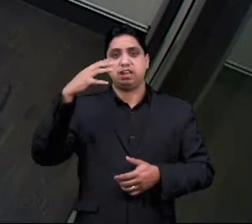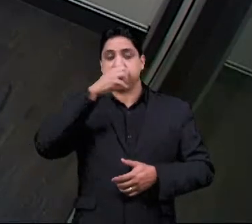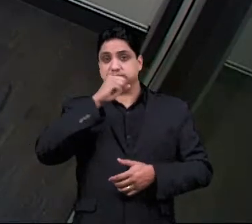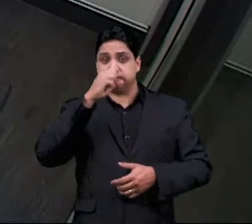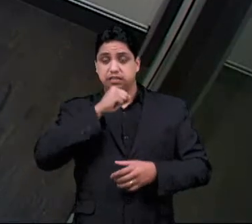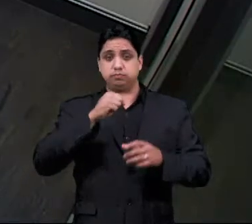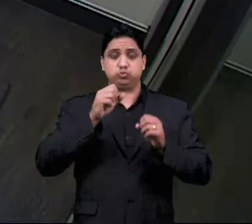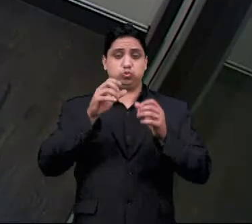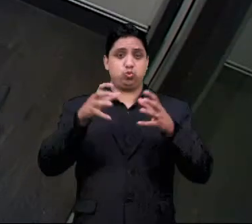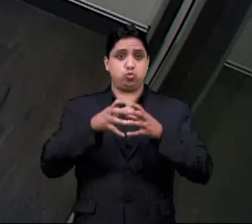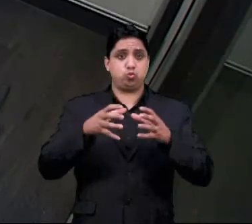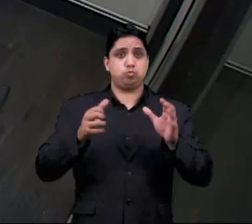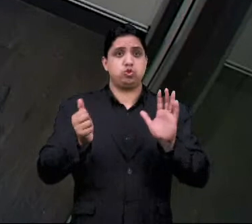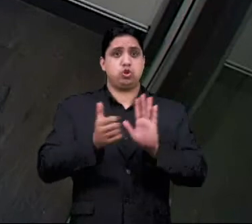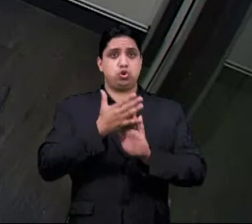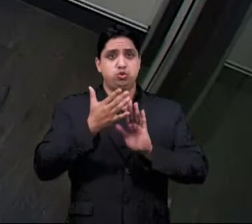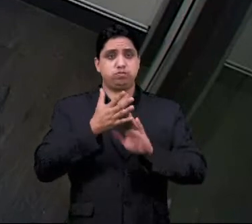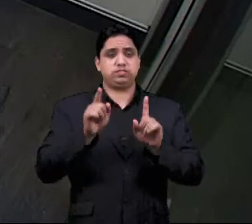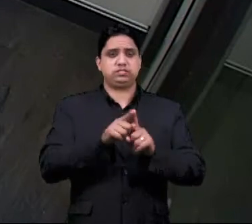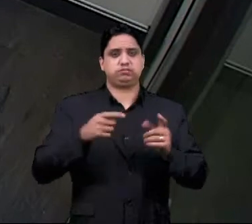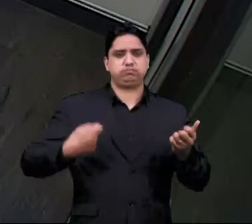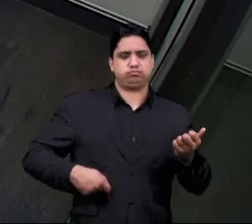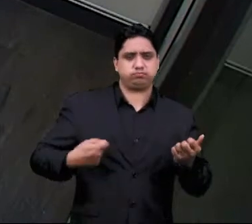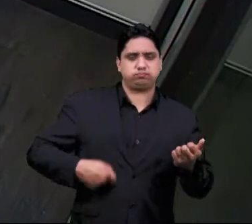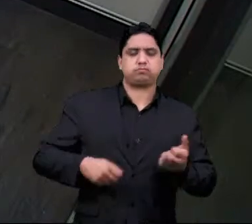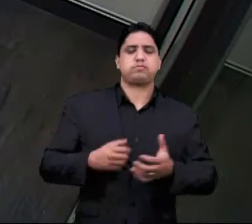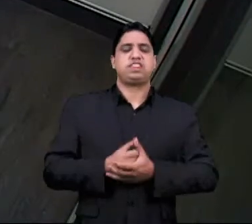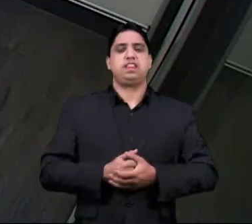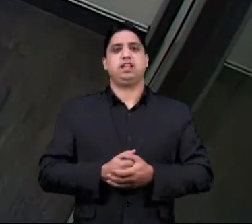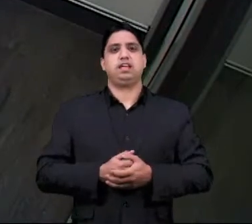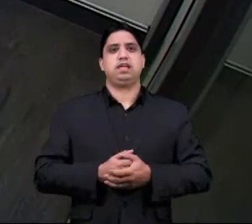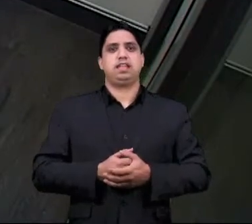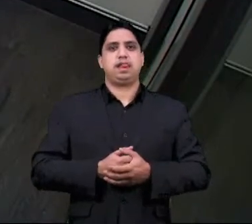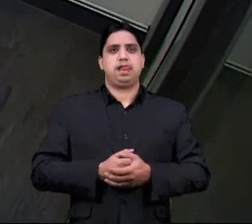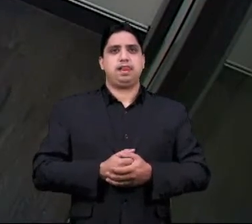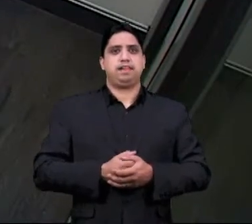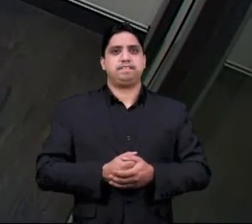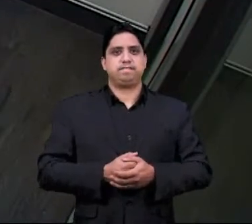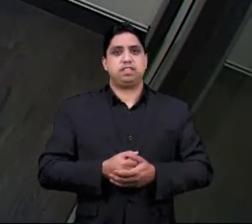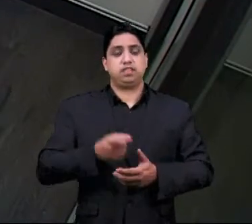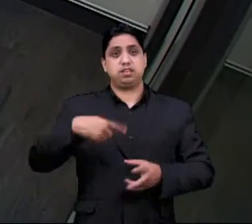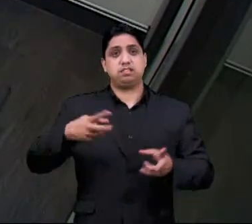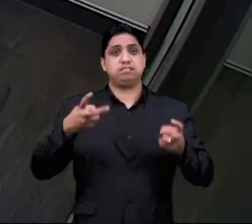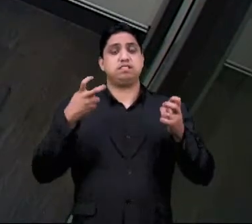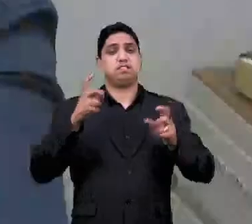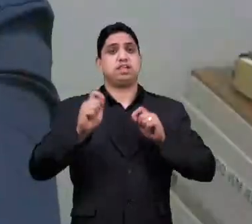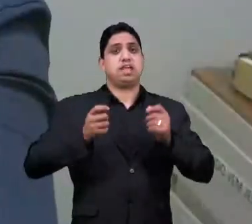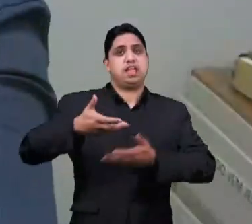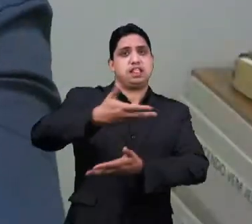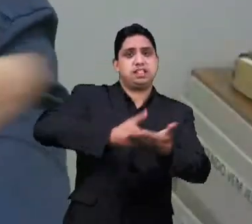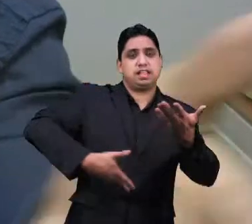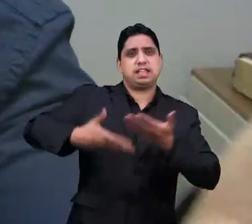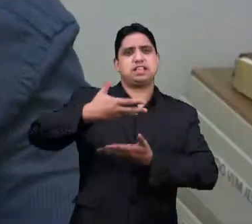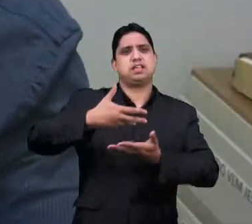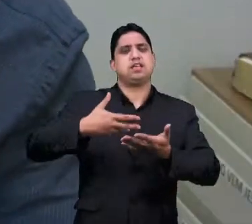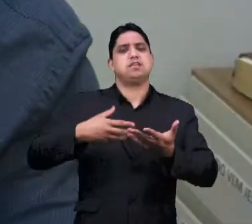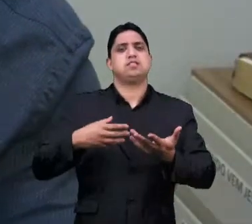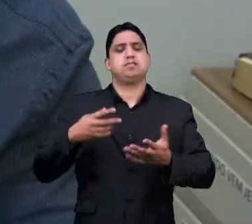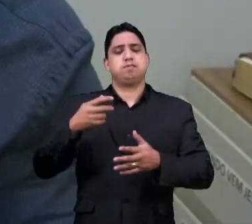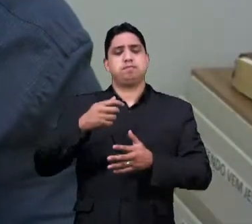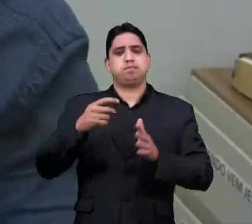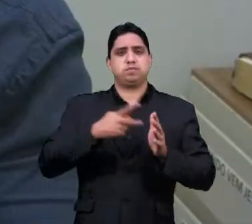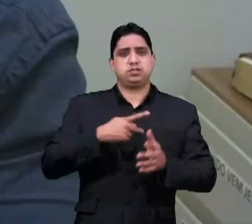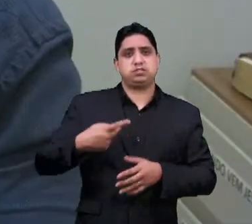de grupos de louvor e também de instrumentistas, né? Nós podemos ver a integração, como o pastor Amadeu acabou de